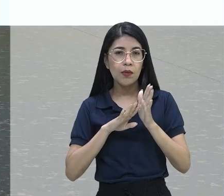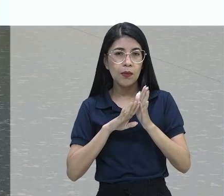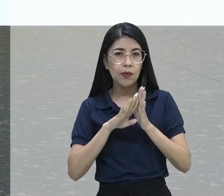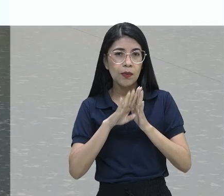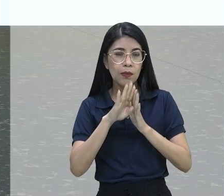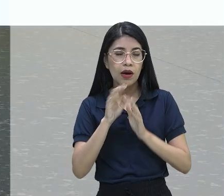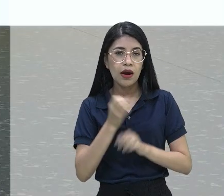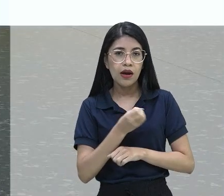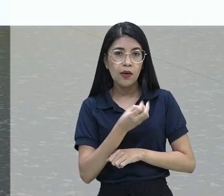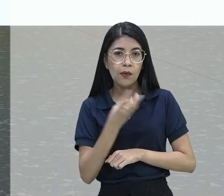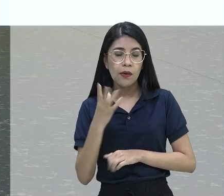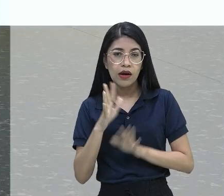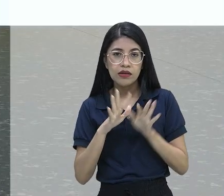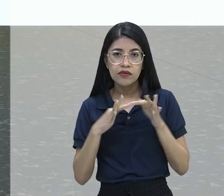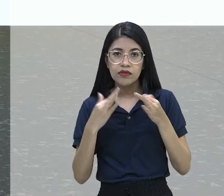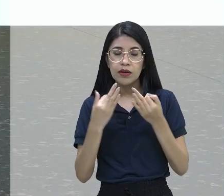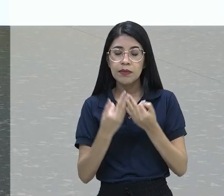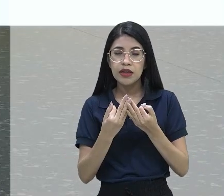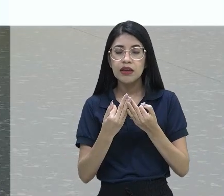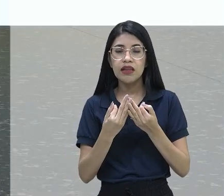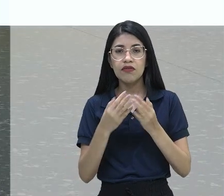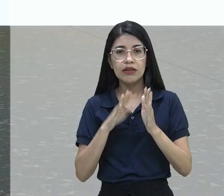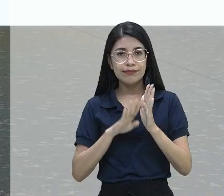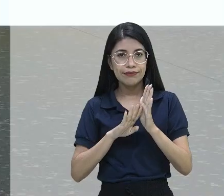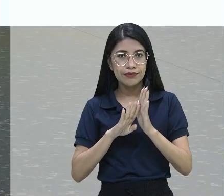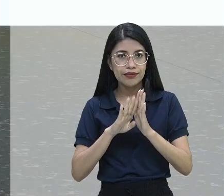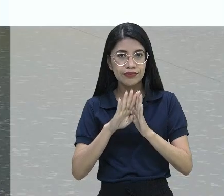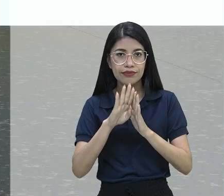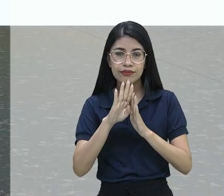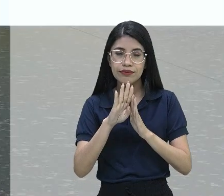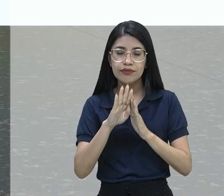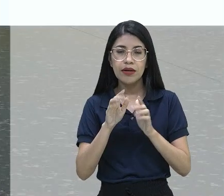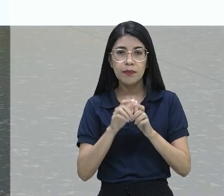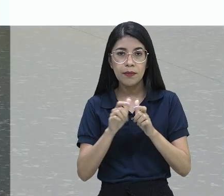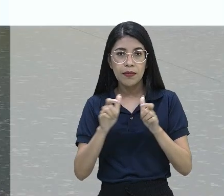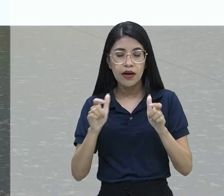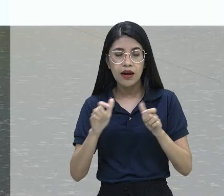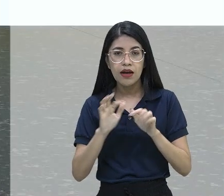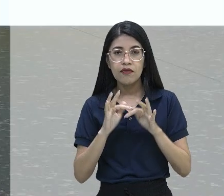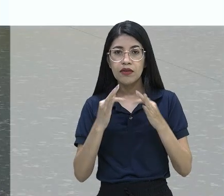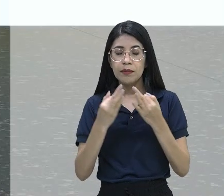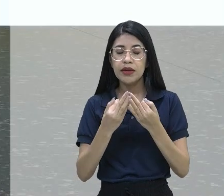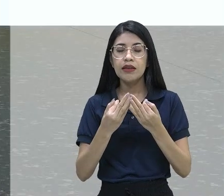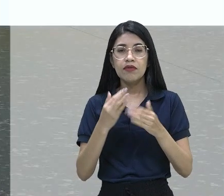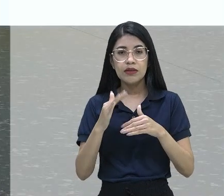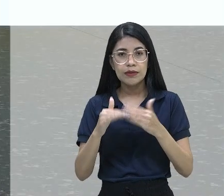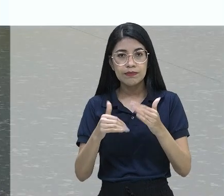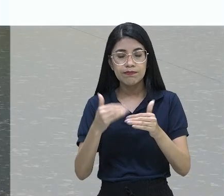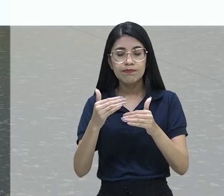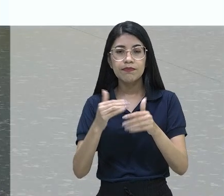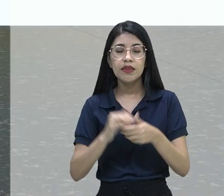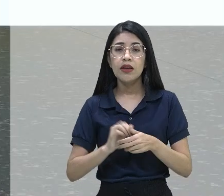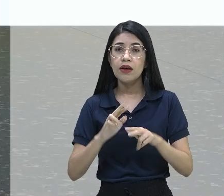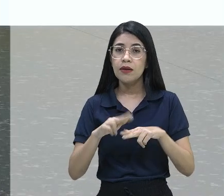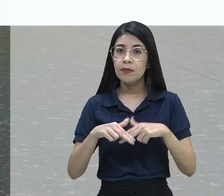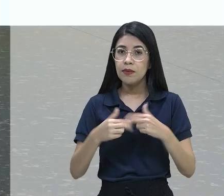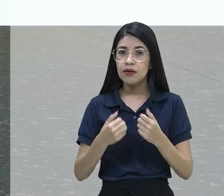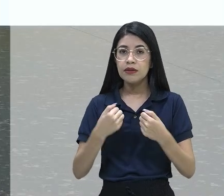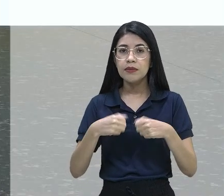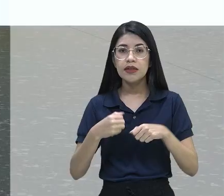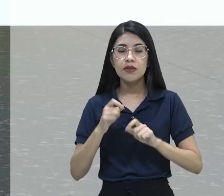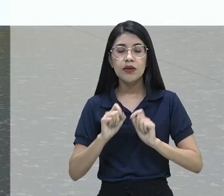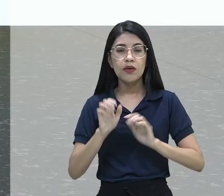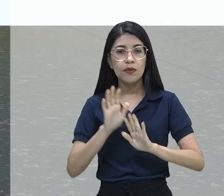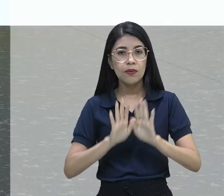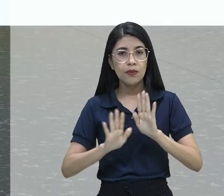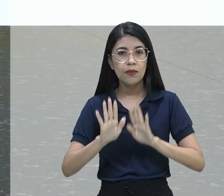de famílias cresce linearmente, mas tem crescido ao longo do tempo, né? Por isso nós precisamos ter esse